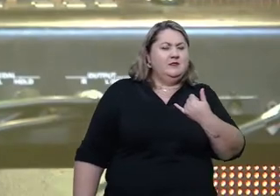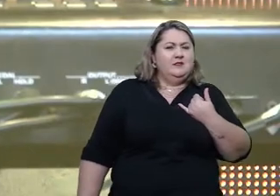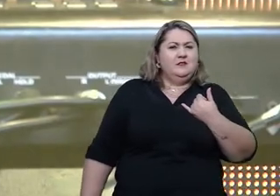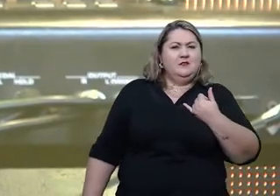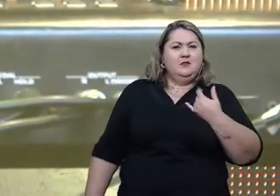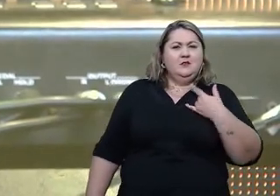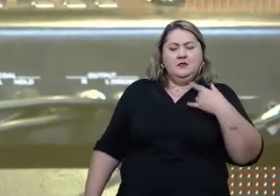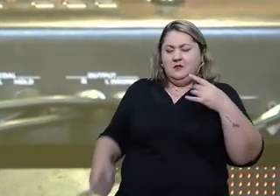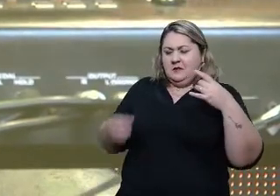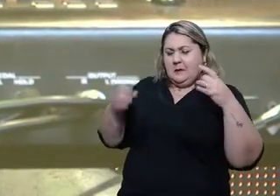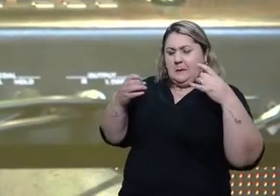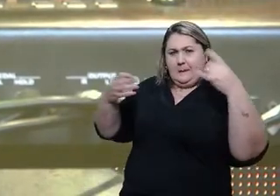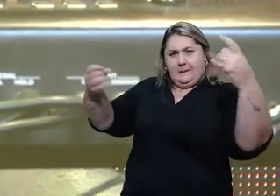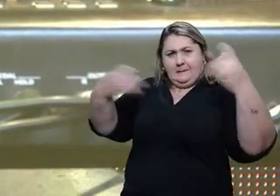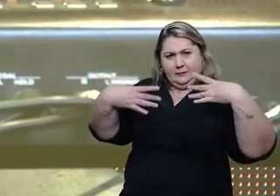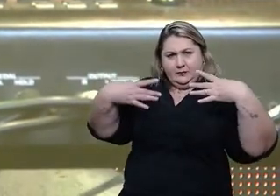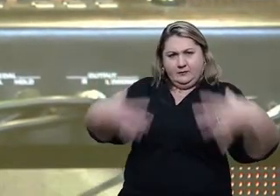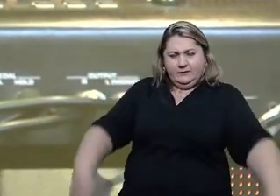que você me deixou.